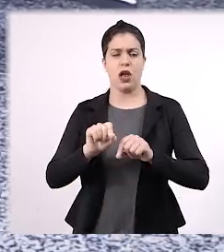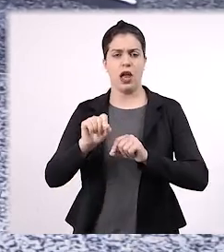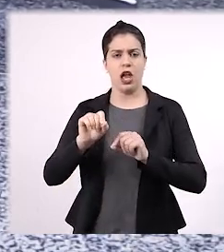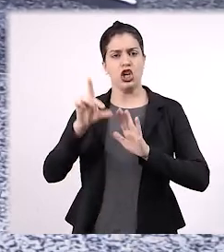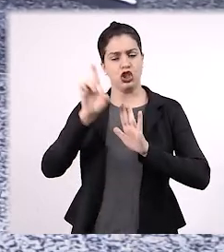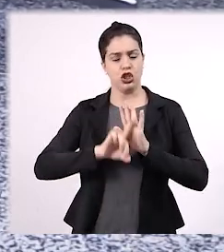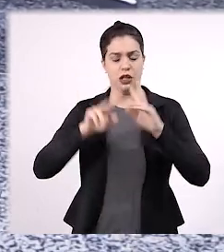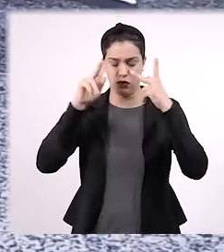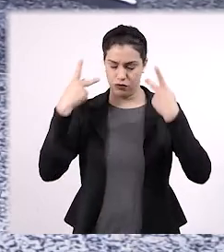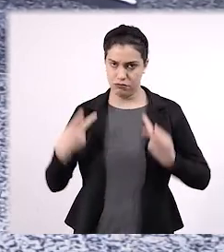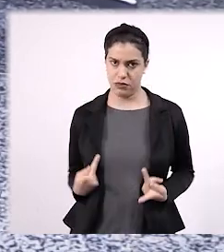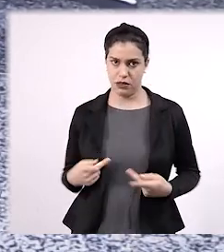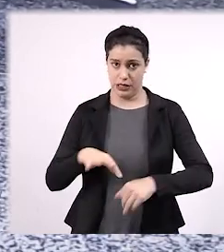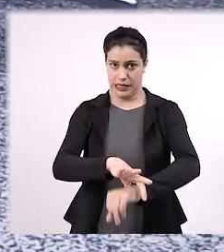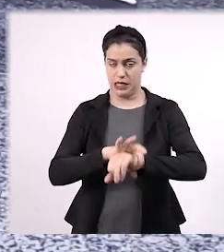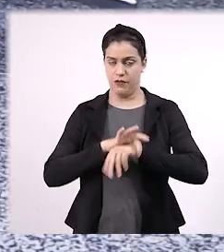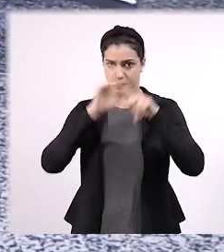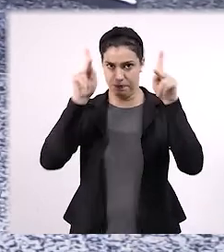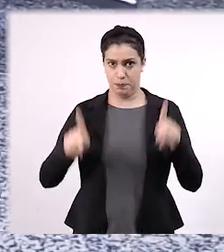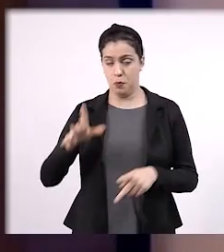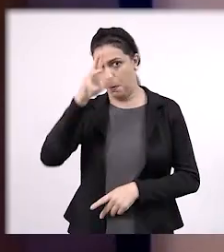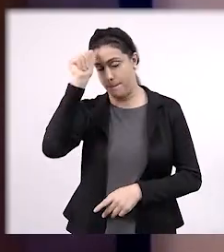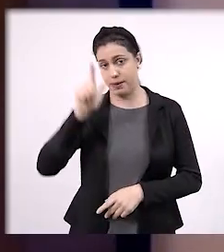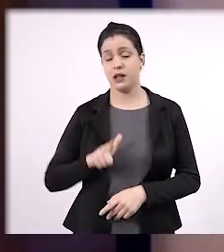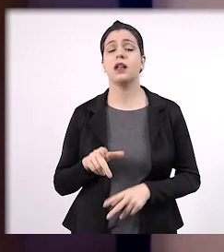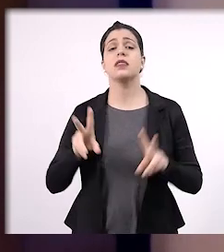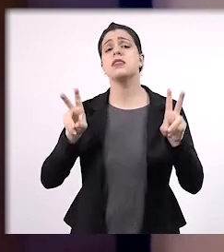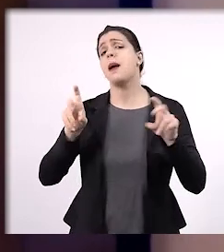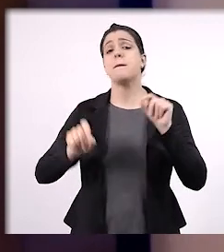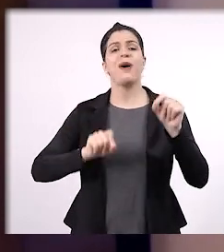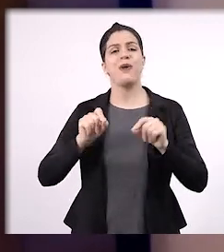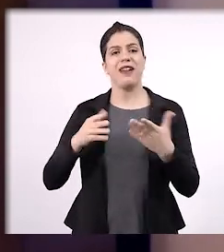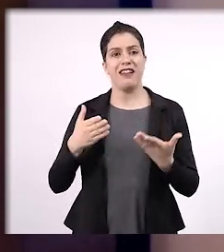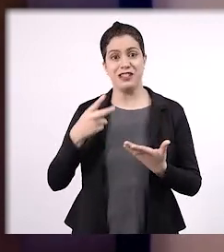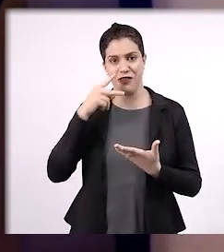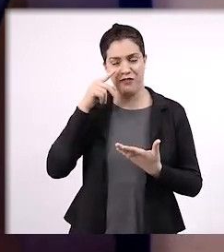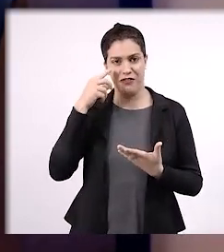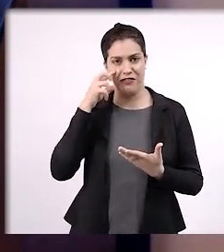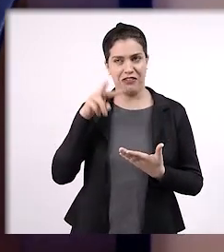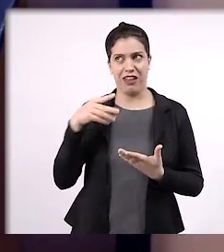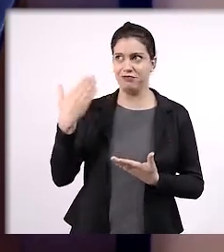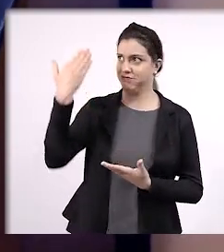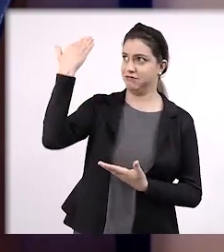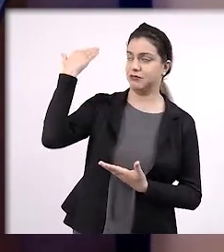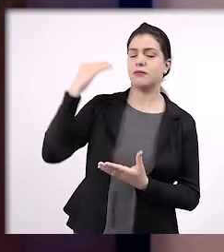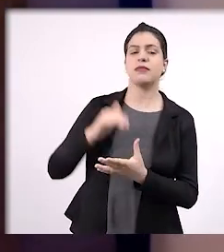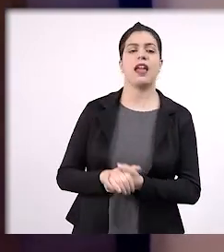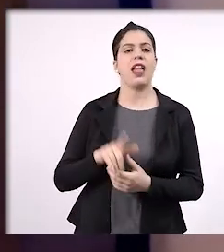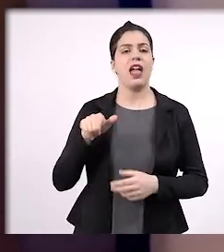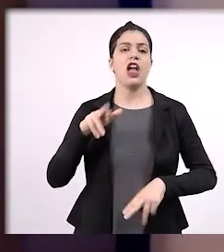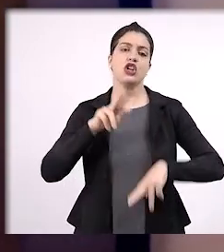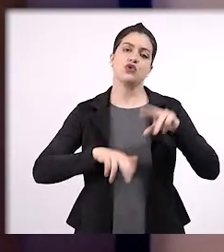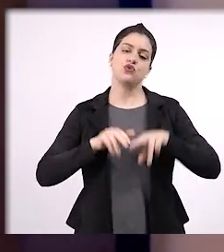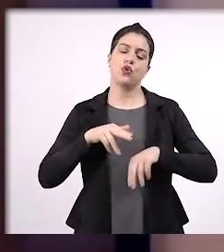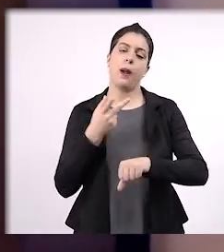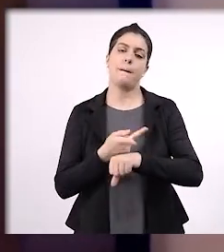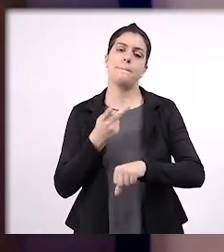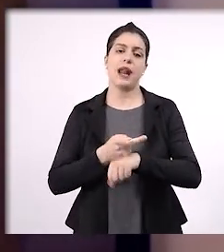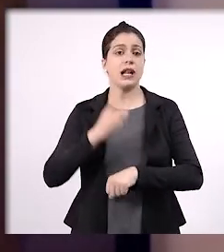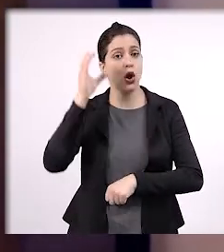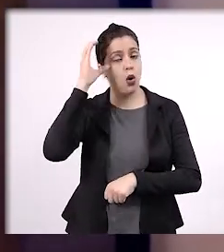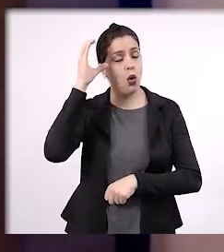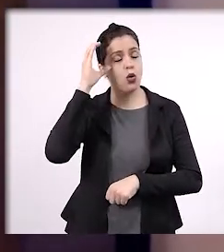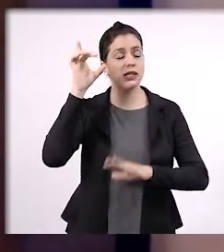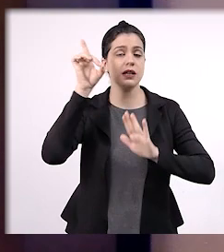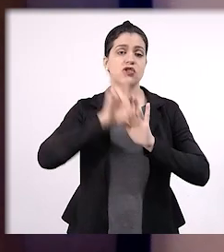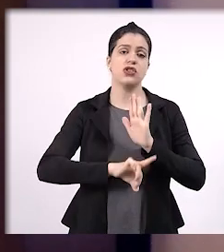Humanos da Defensoria Pública Sul-Mato-Grossense. O tema do nosso programa hoje, como você pode ver atrás de mim, é Junho Prata e a